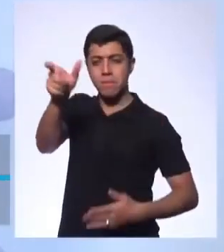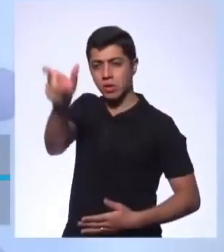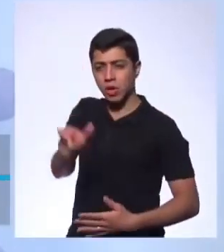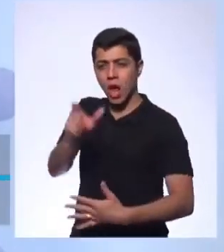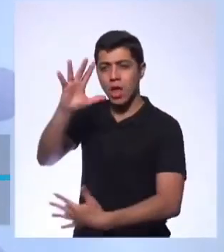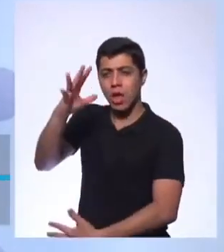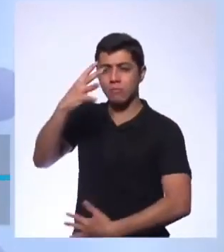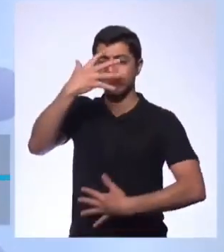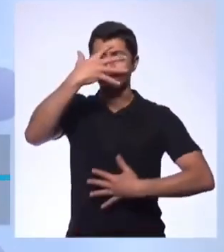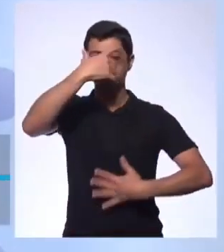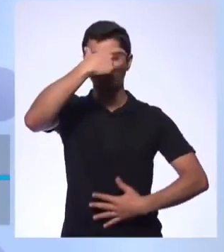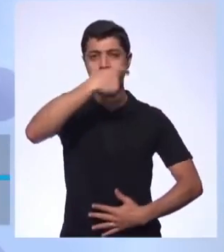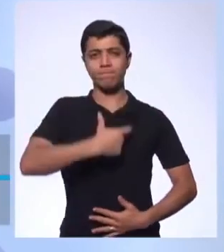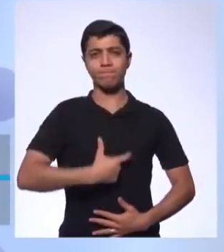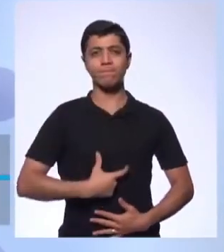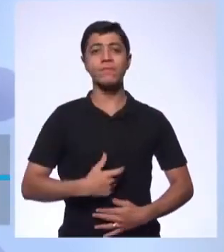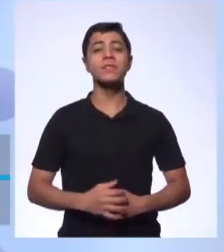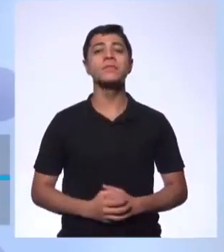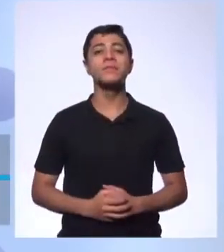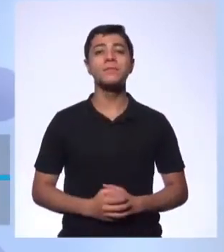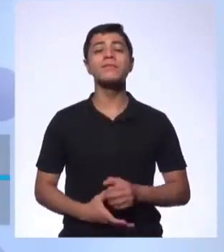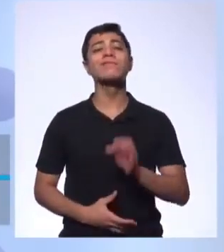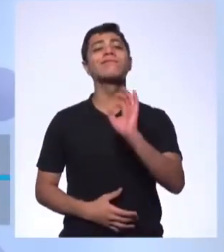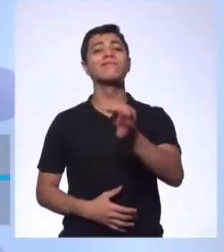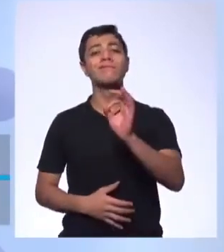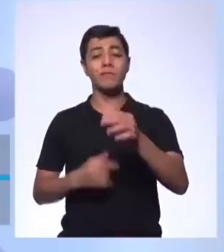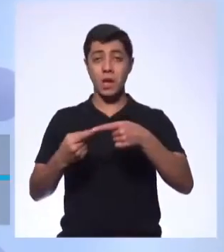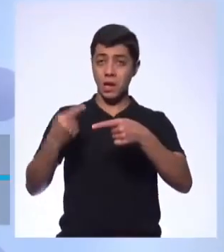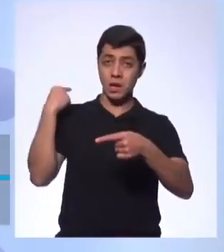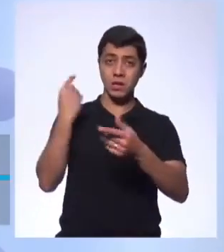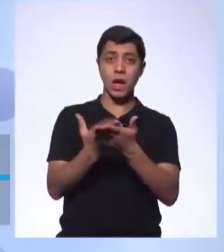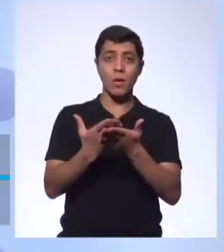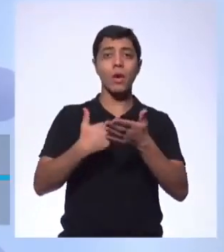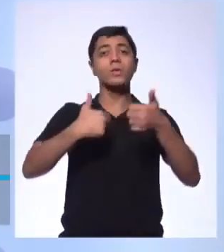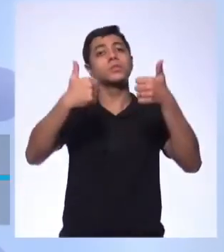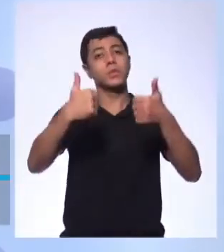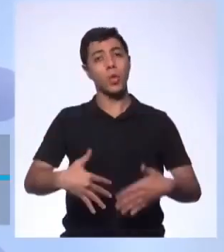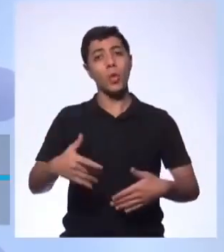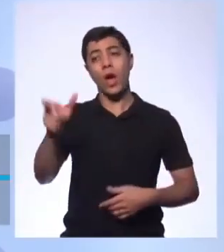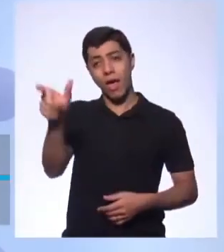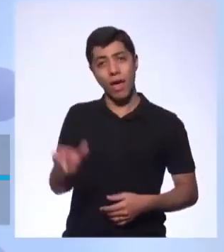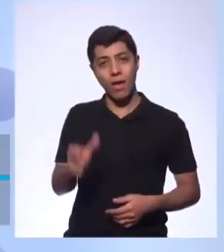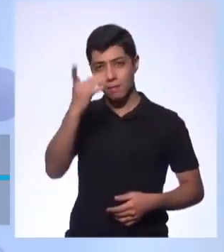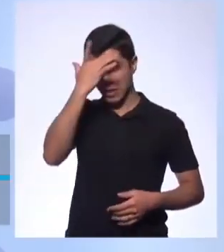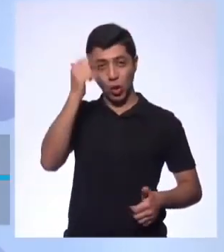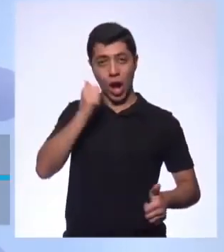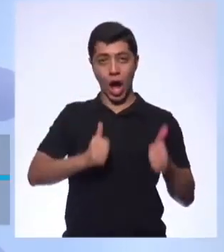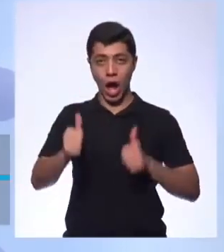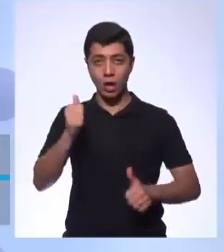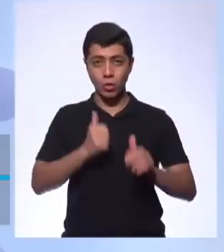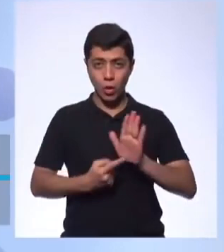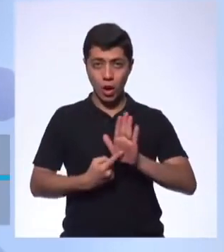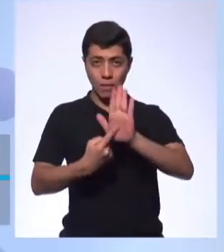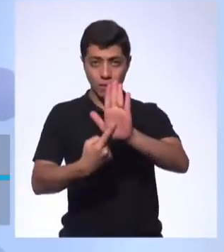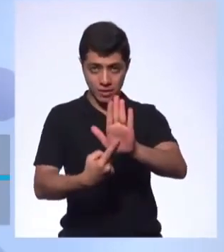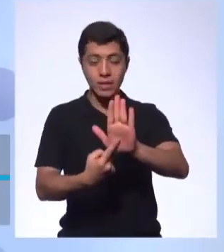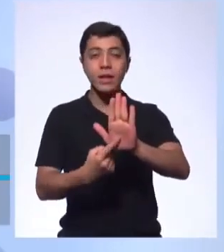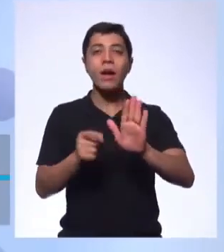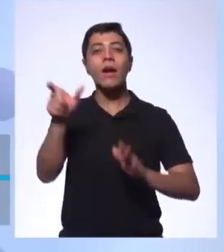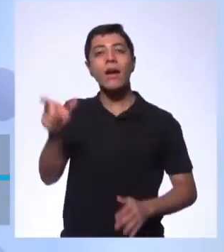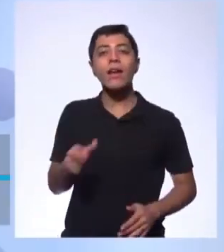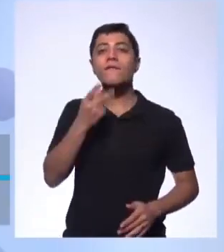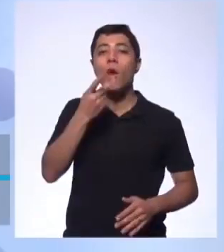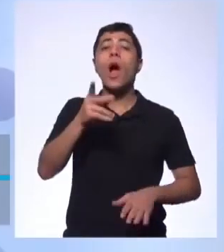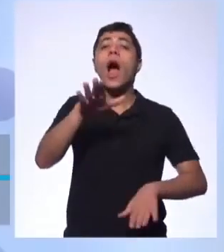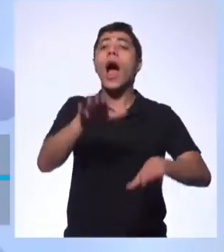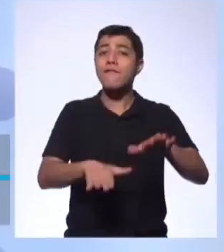tem um ator que ele falou que o teatro, mesmo aquele teatro que às vezes é mal feito, dá